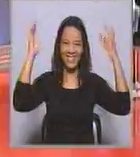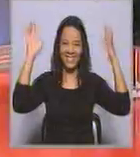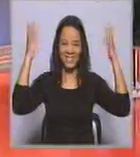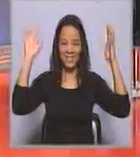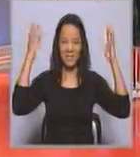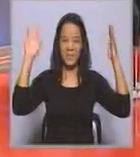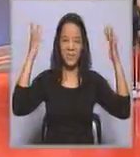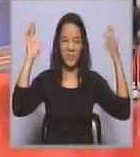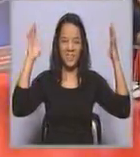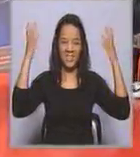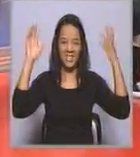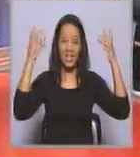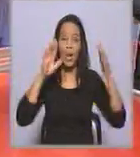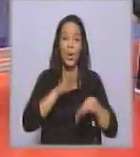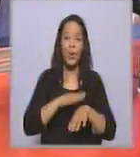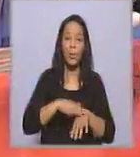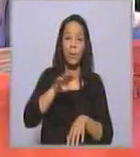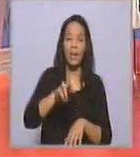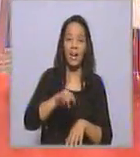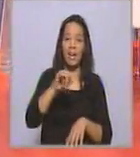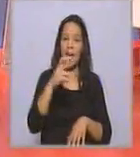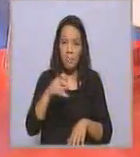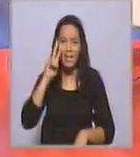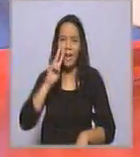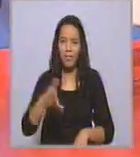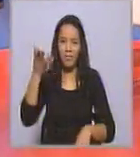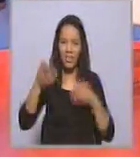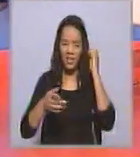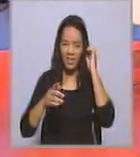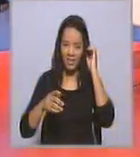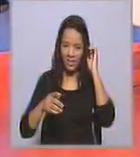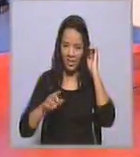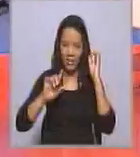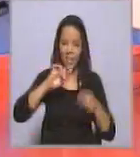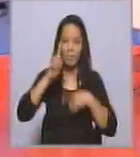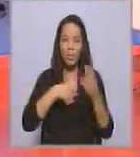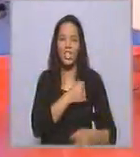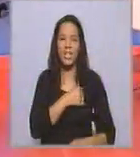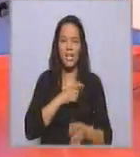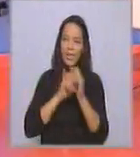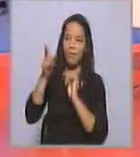É que a minha está a ver! Qual é o problema? Estás a dançar? Eu chego a casa, ela já vem a terraxinha e